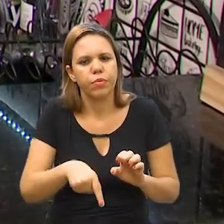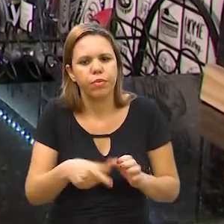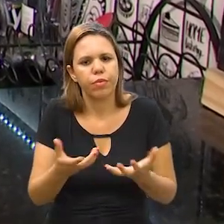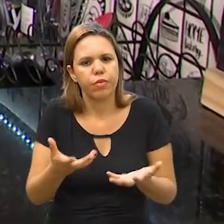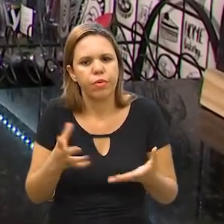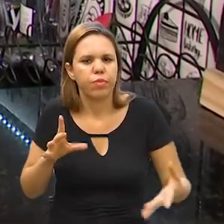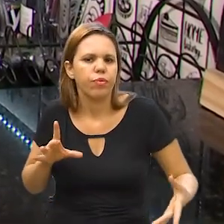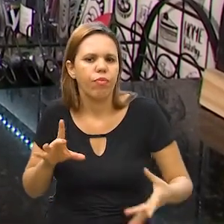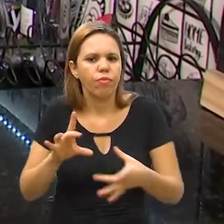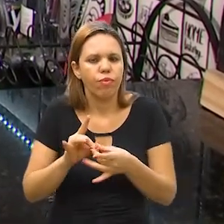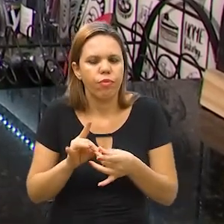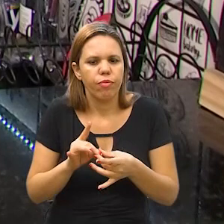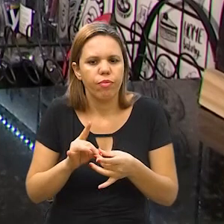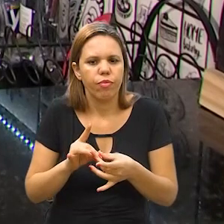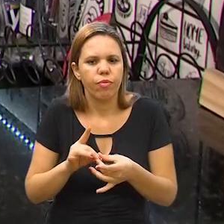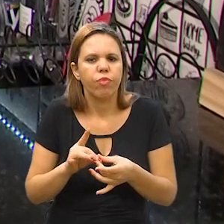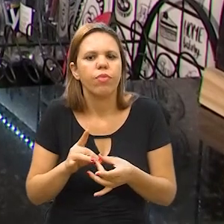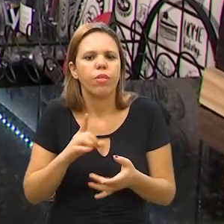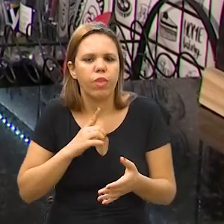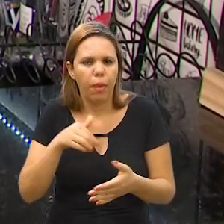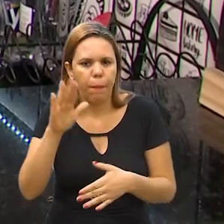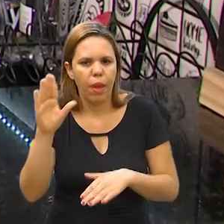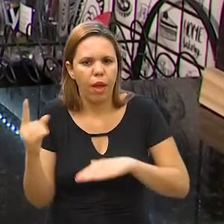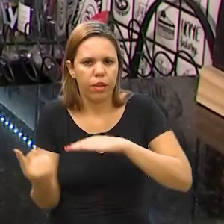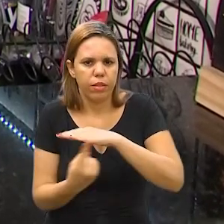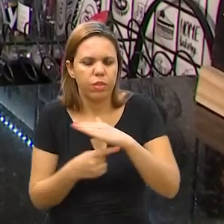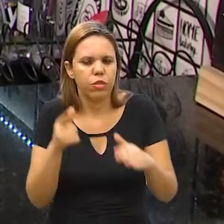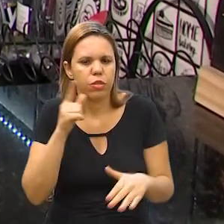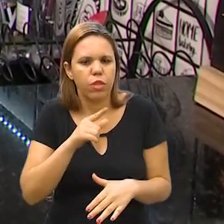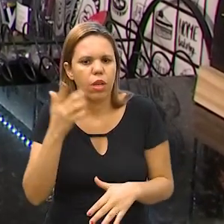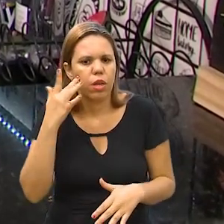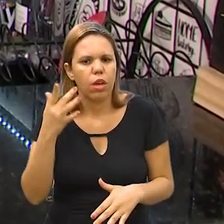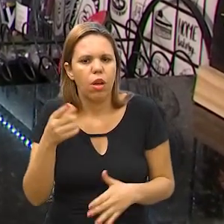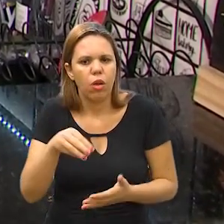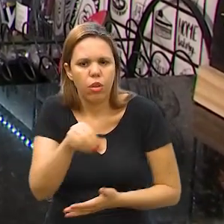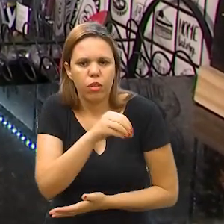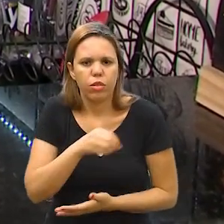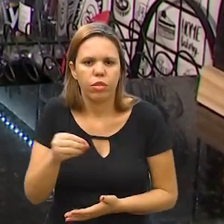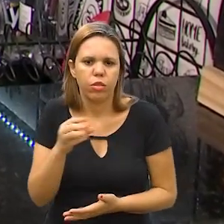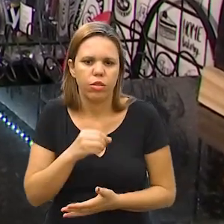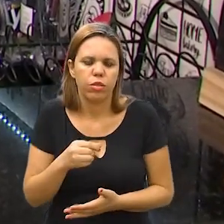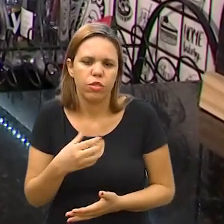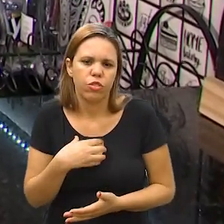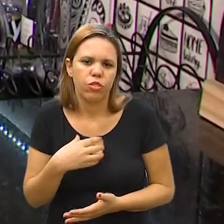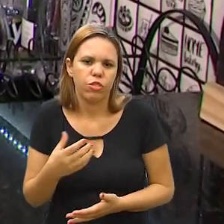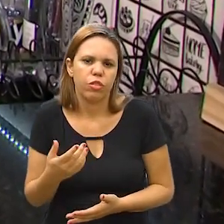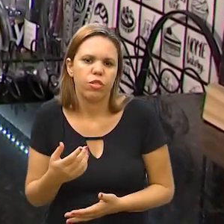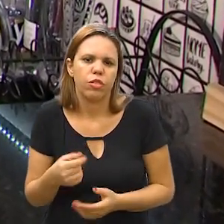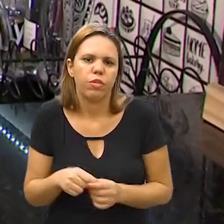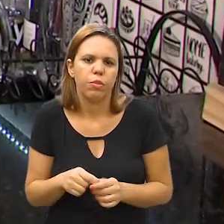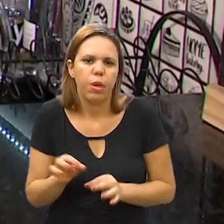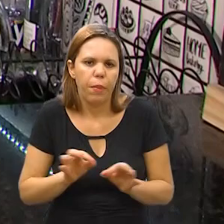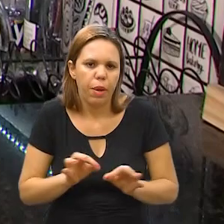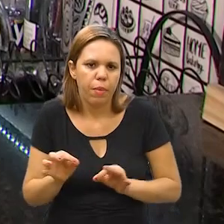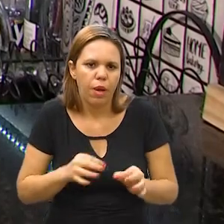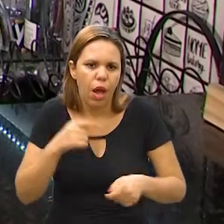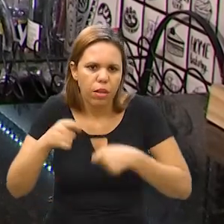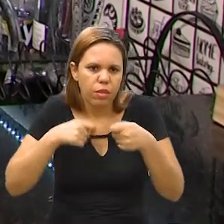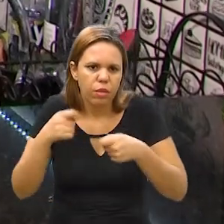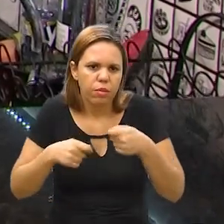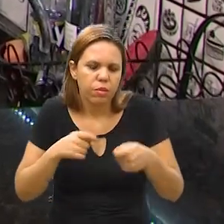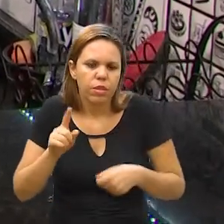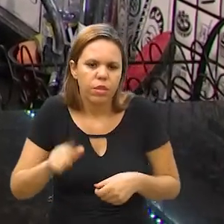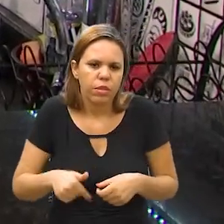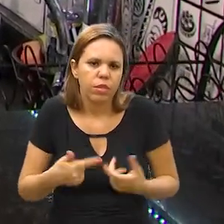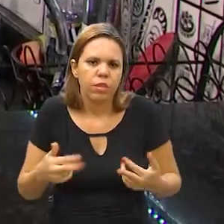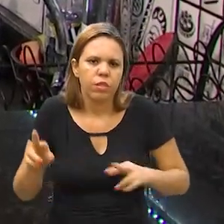buscou parcerias para a captação de clientes, considera que o tempero e essa forma caseira de preparar os alimentos